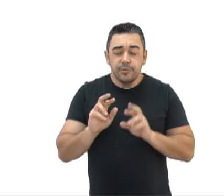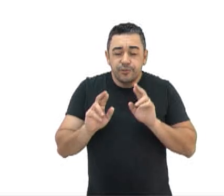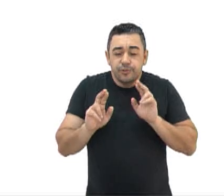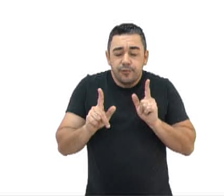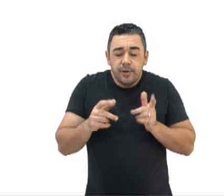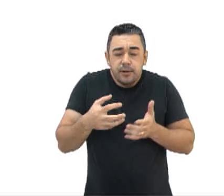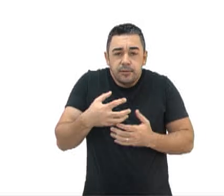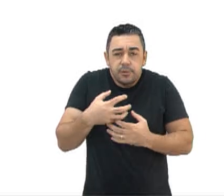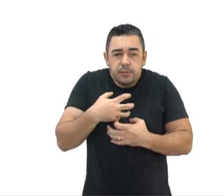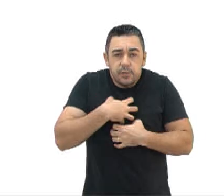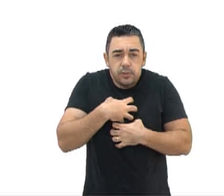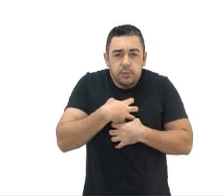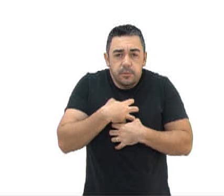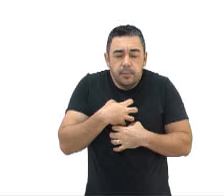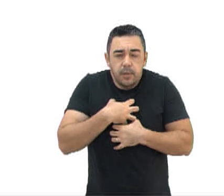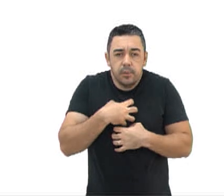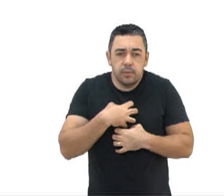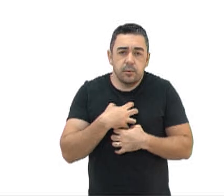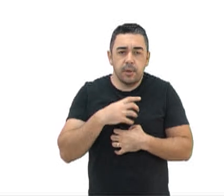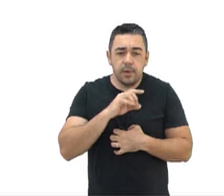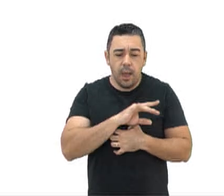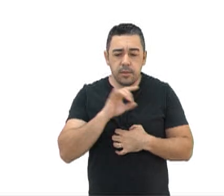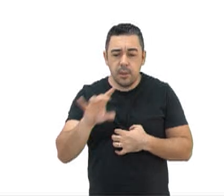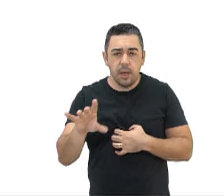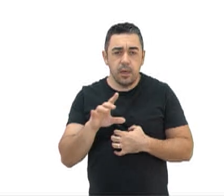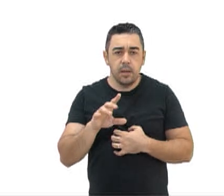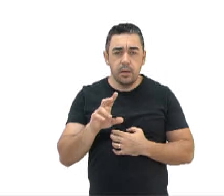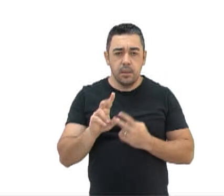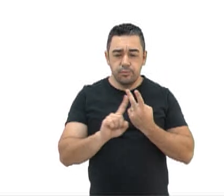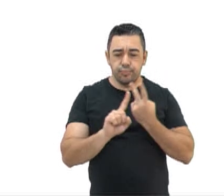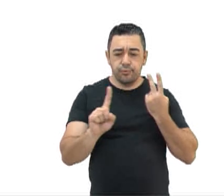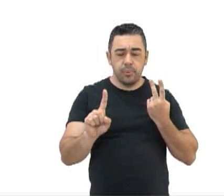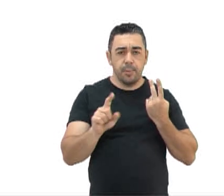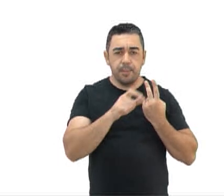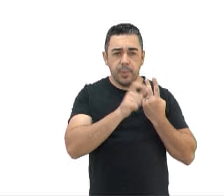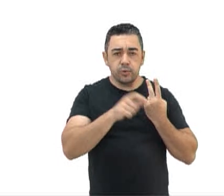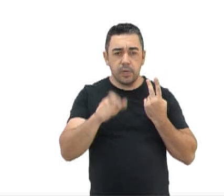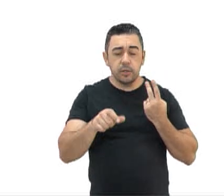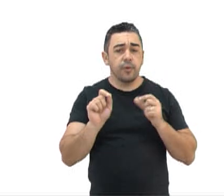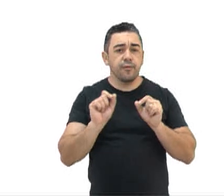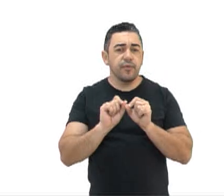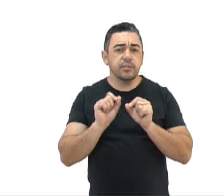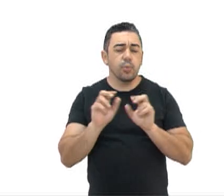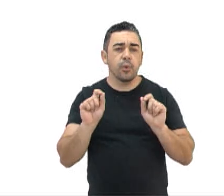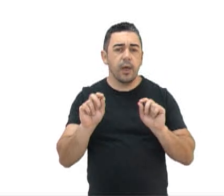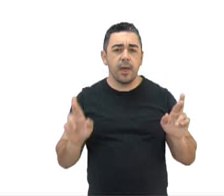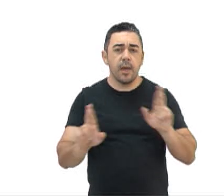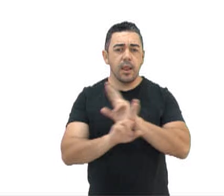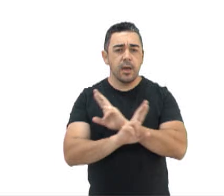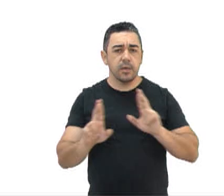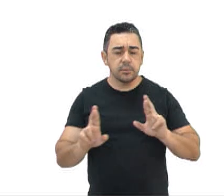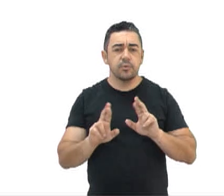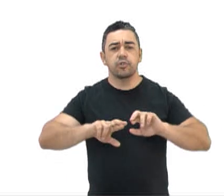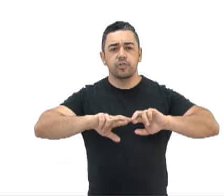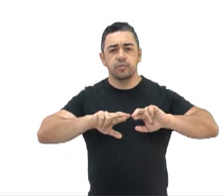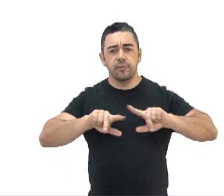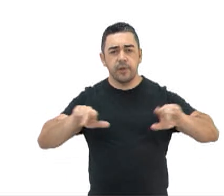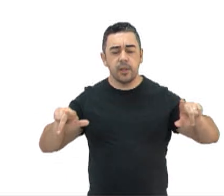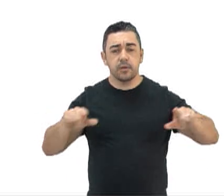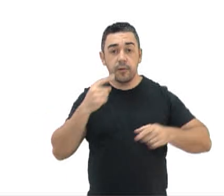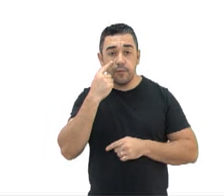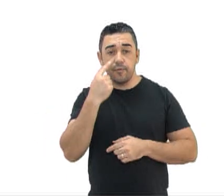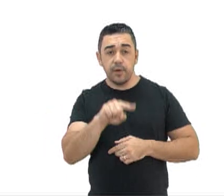aos sentimentos das personagens, fazendo uma analogia, uma relação entre as diversas formas de